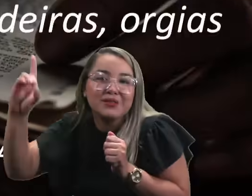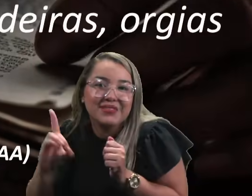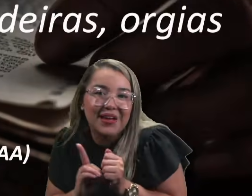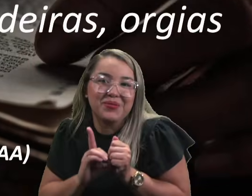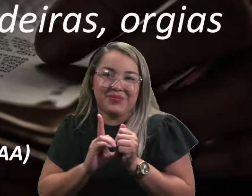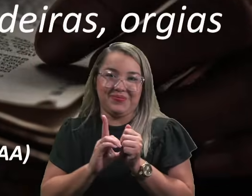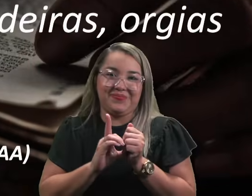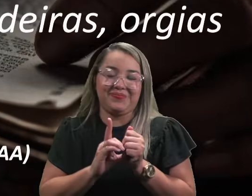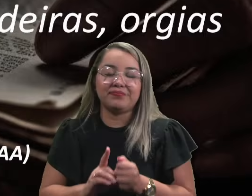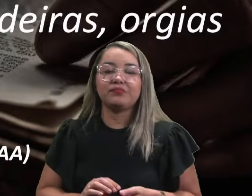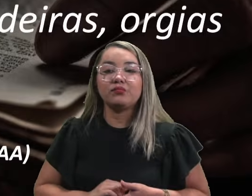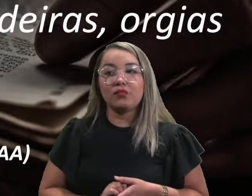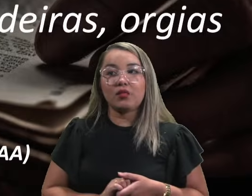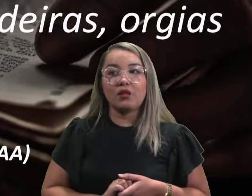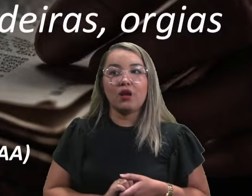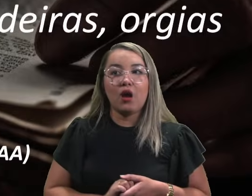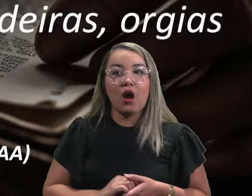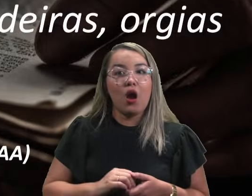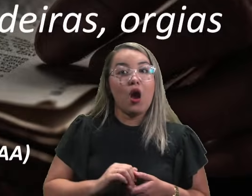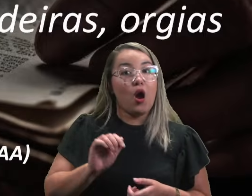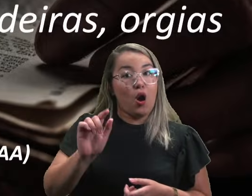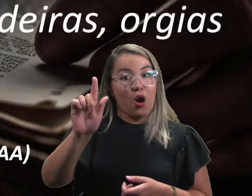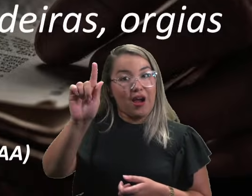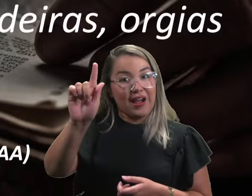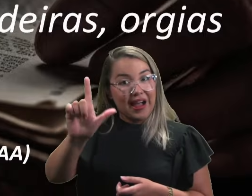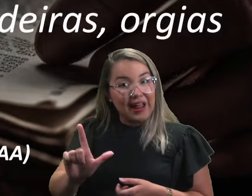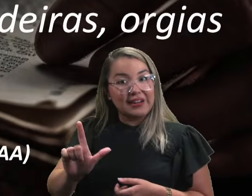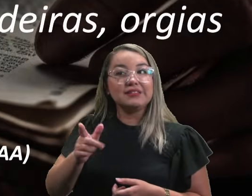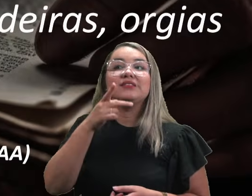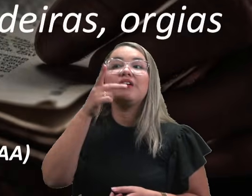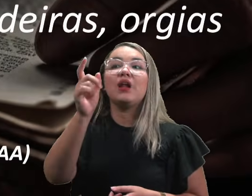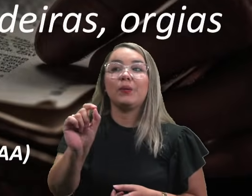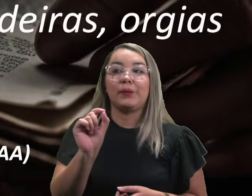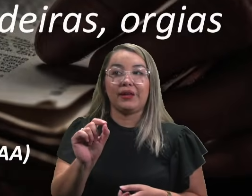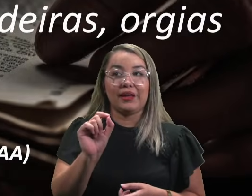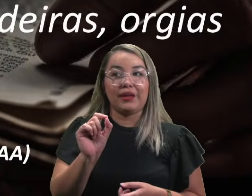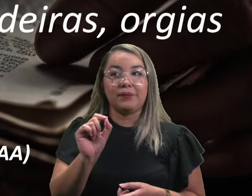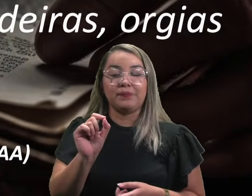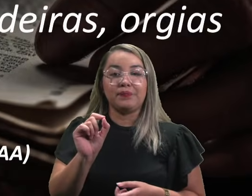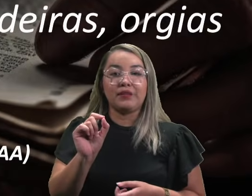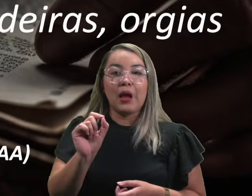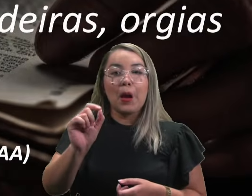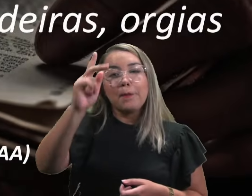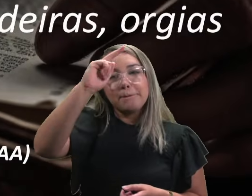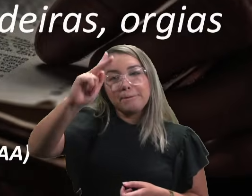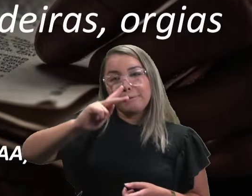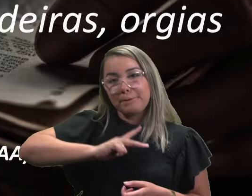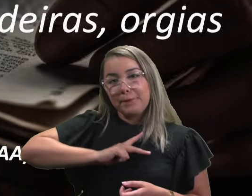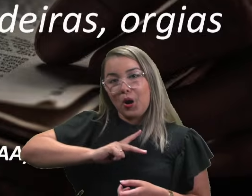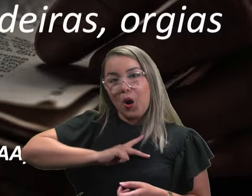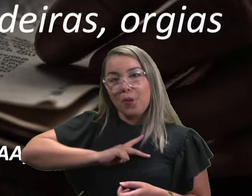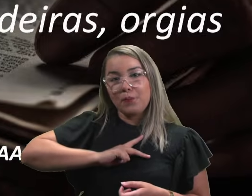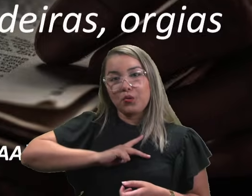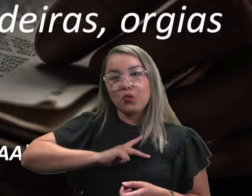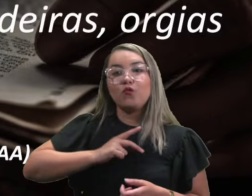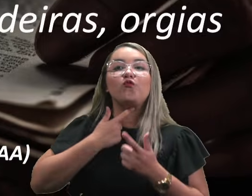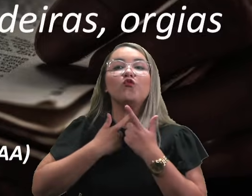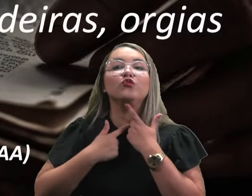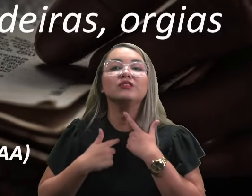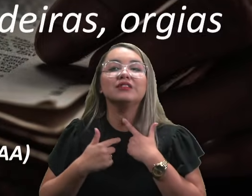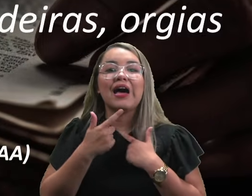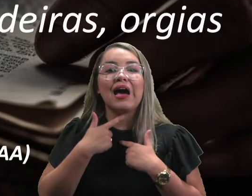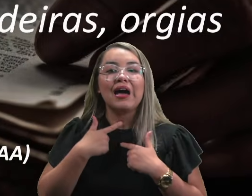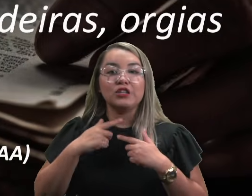Ora, diz as Sagradas Escrituras, as obras da carne, elas são